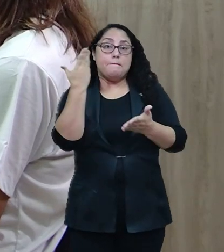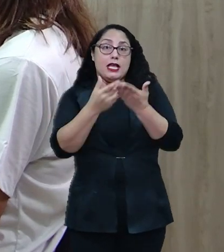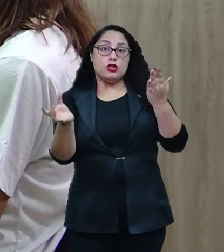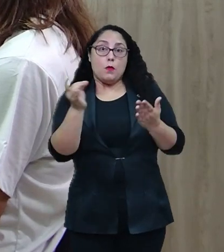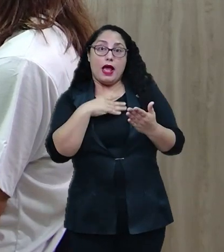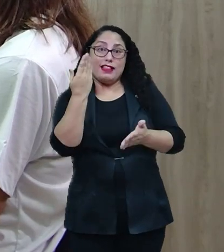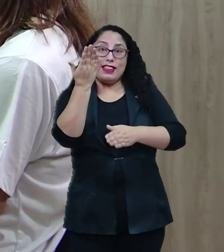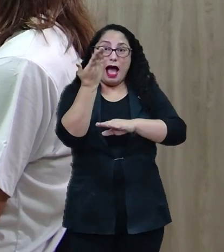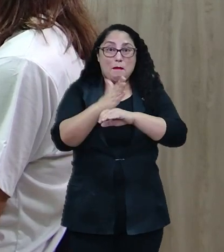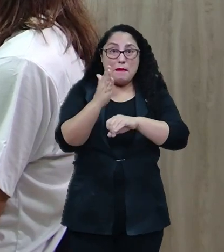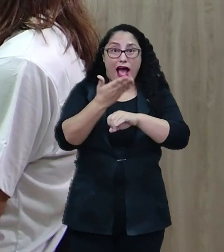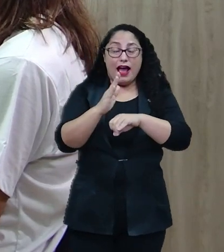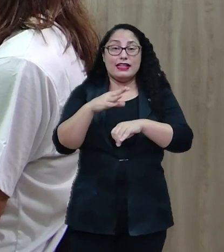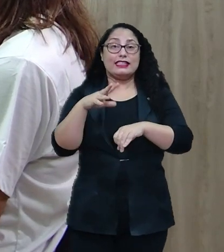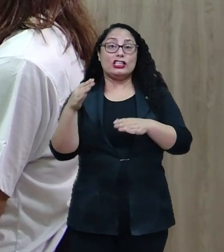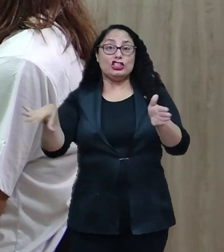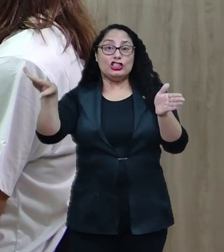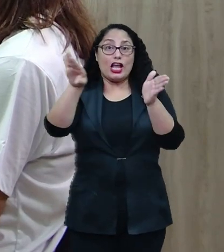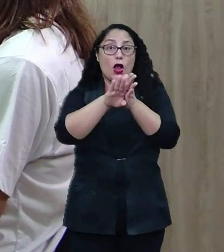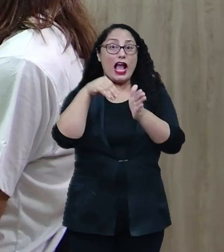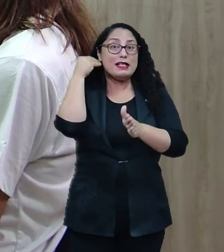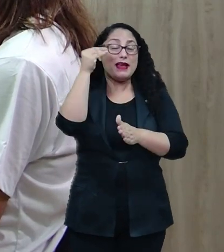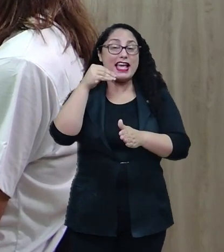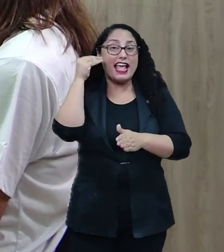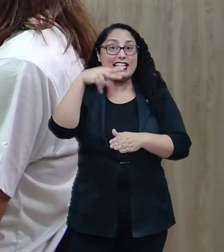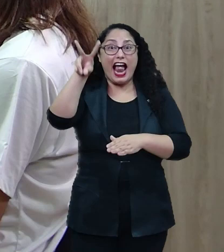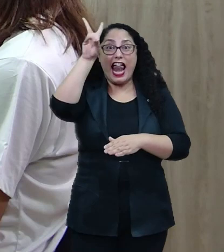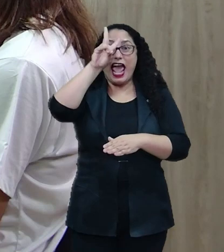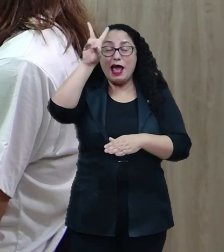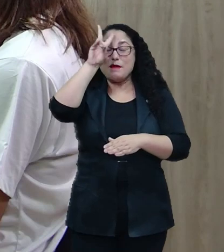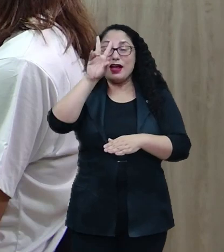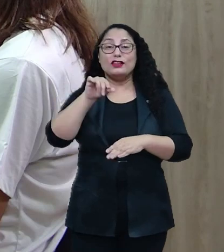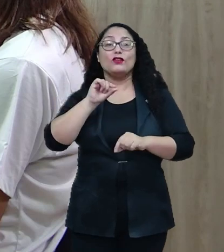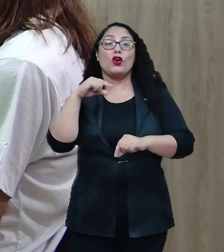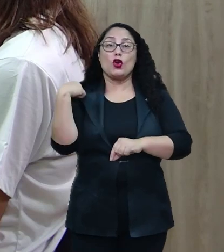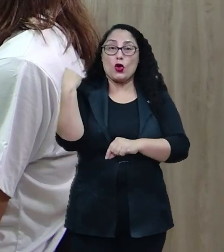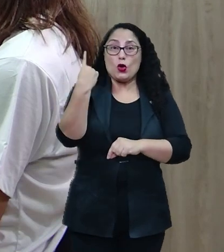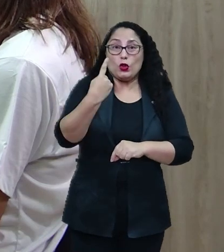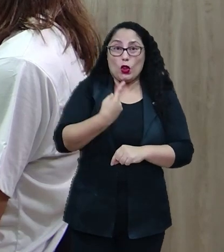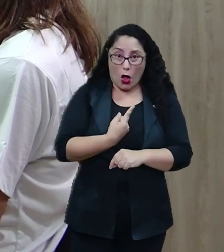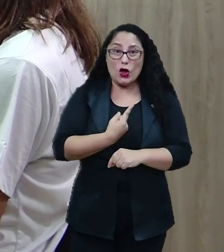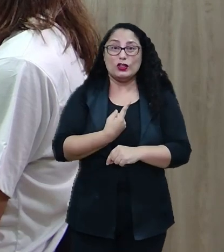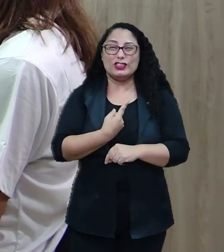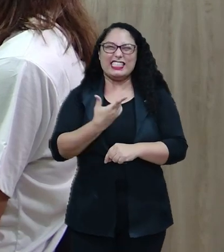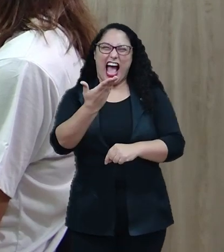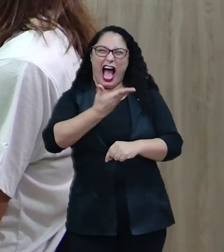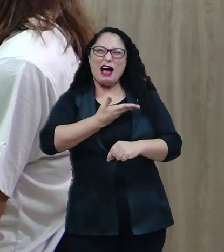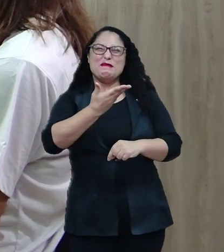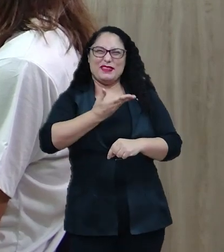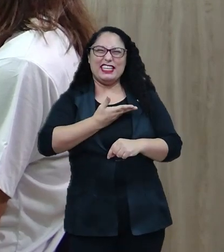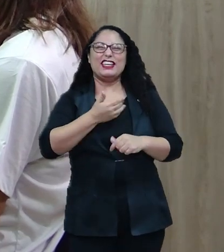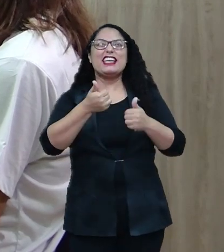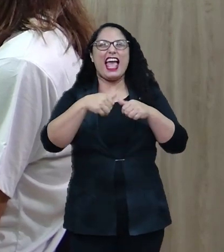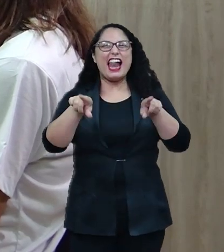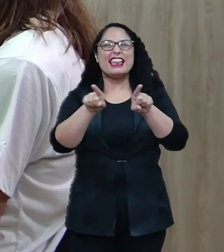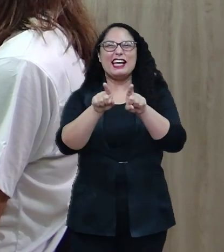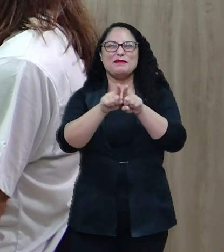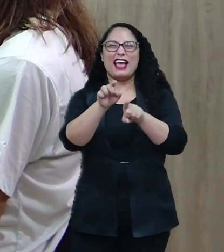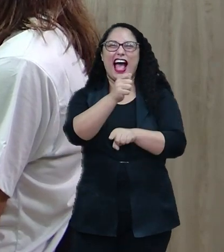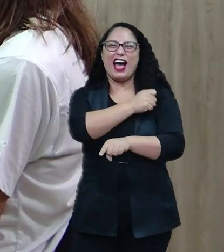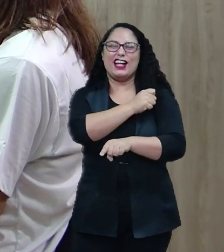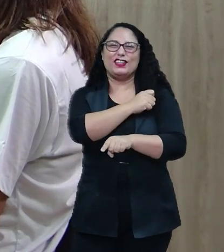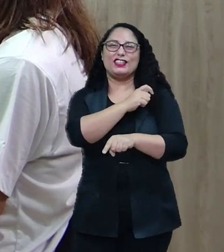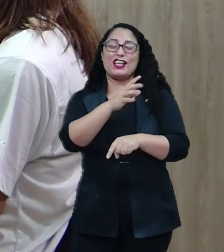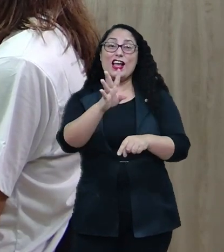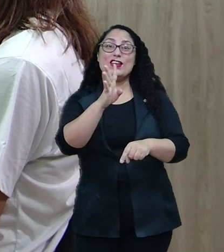gente chegou lá, eu acho que assim, as experiências mais memoráveis assim, foi com os nossos amigos, que também eram estudantes, né?